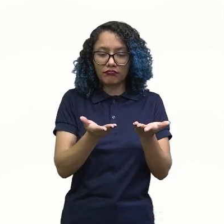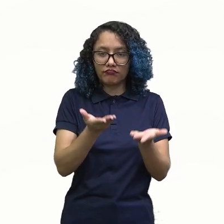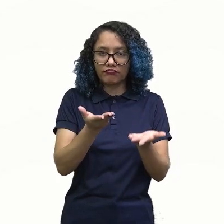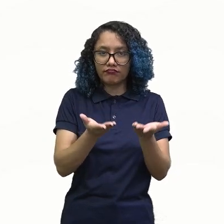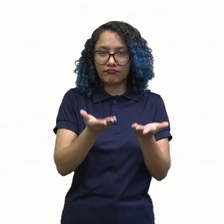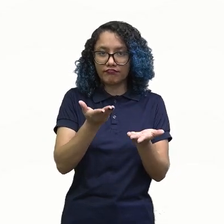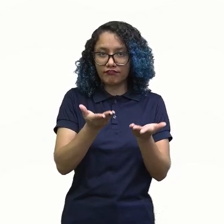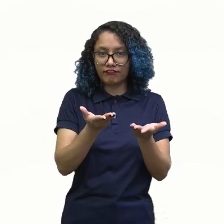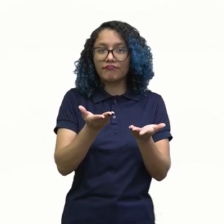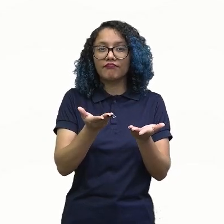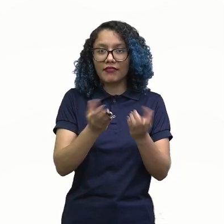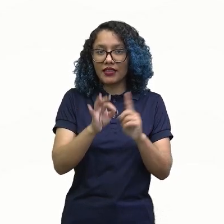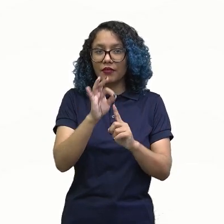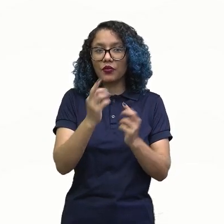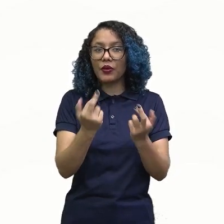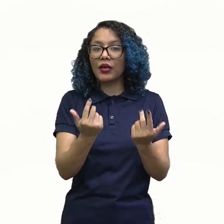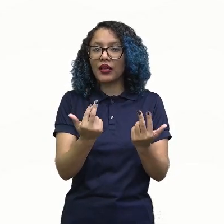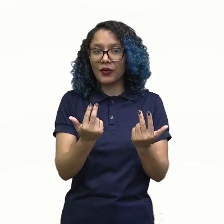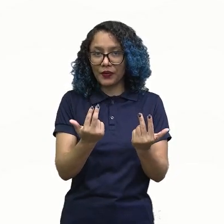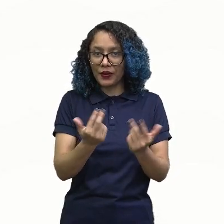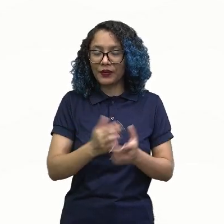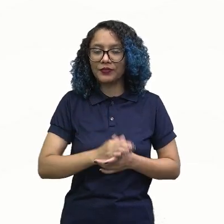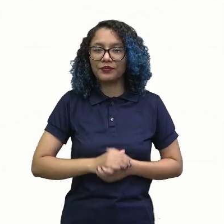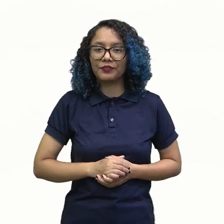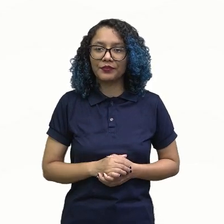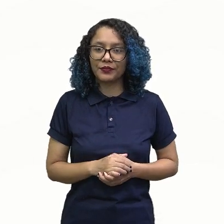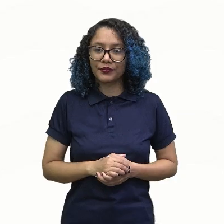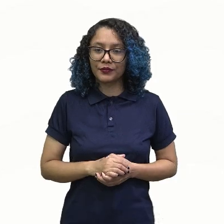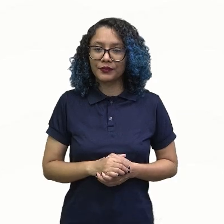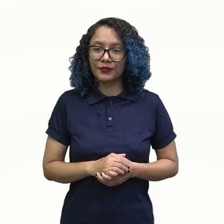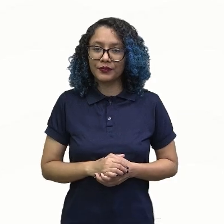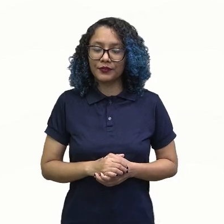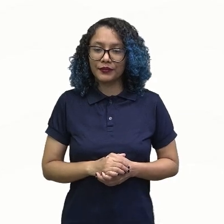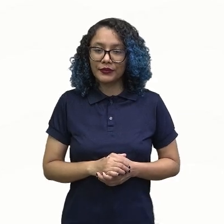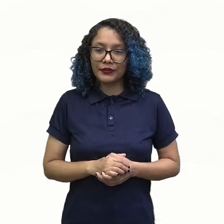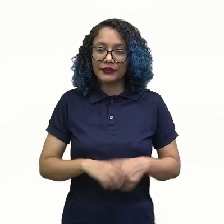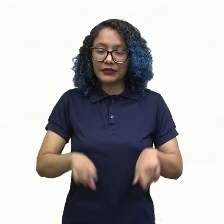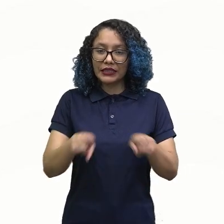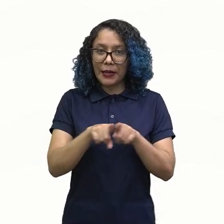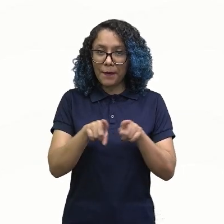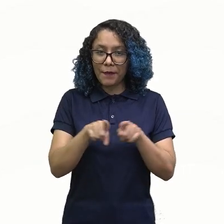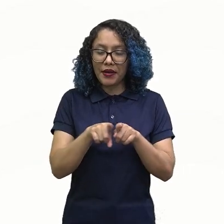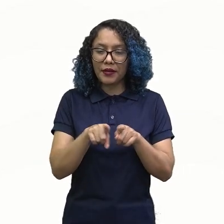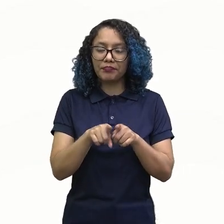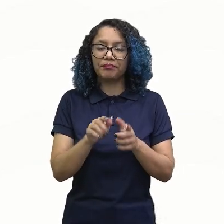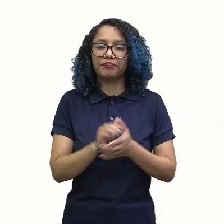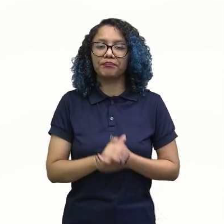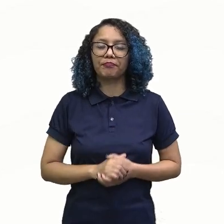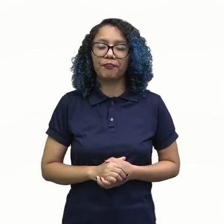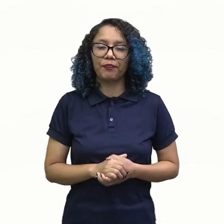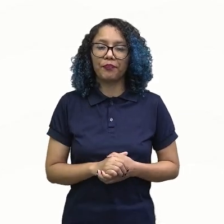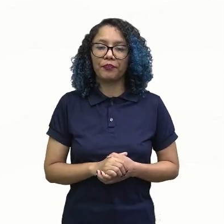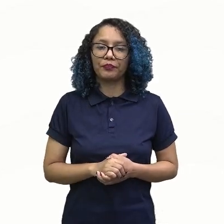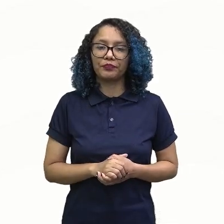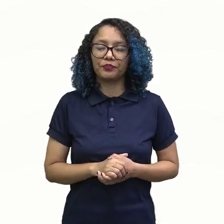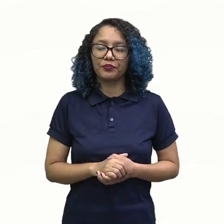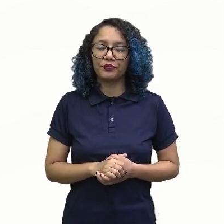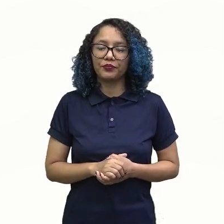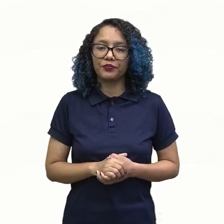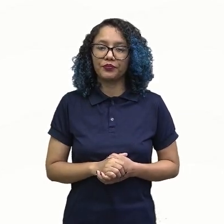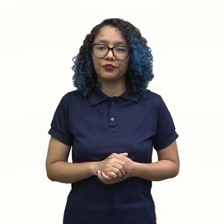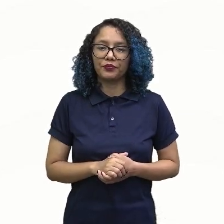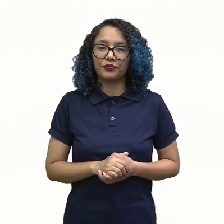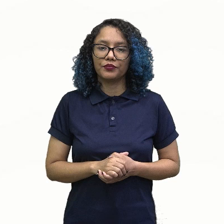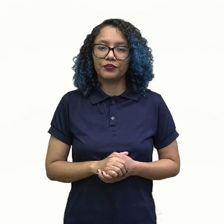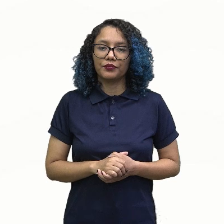mesmo estado térmico. Aí temos também, olha só o que eu estou dizendo para você, que temos aqui,